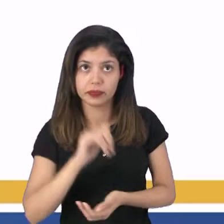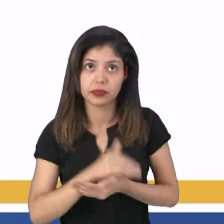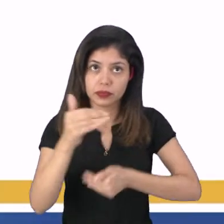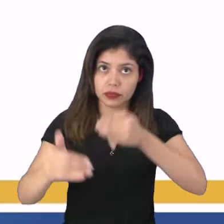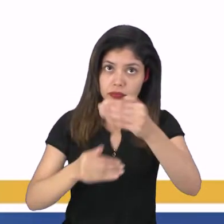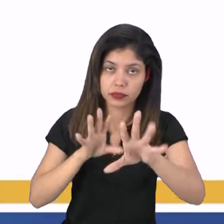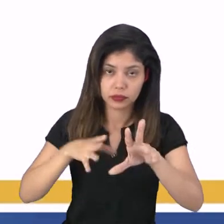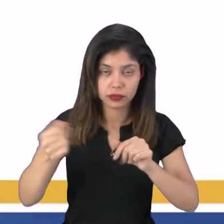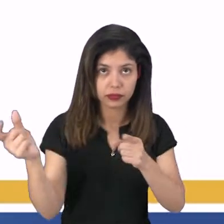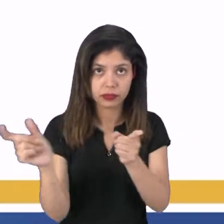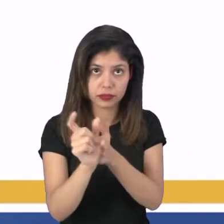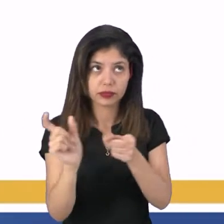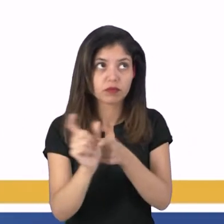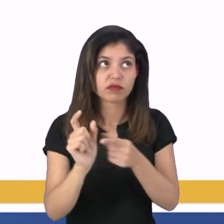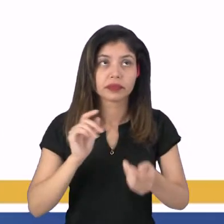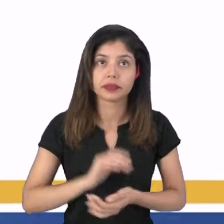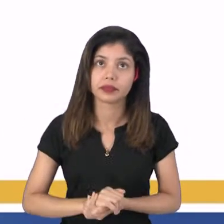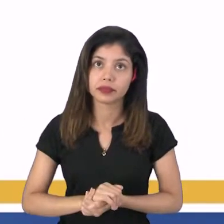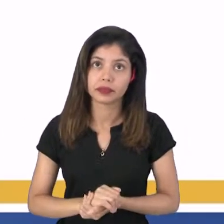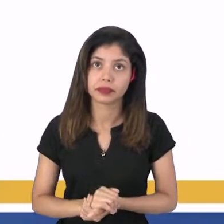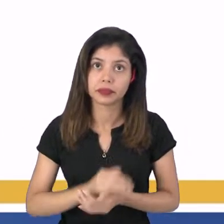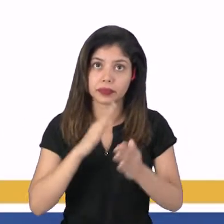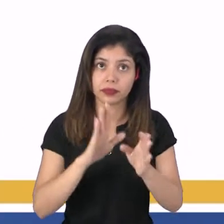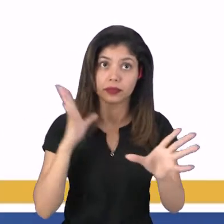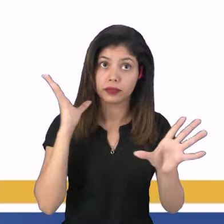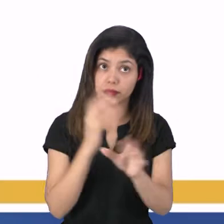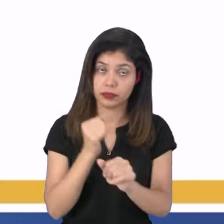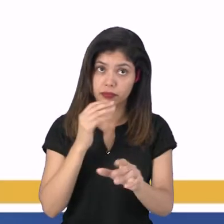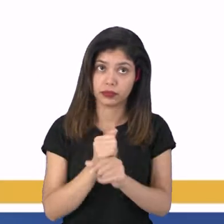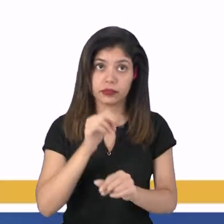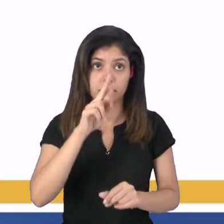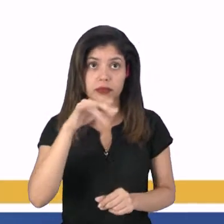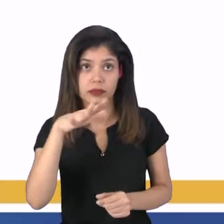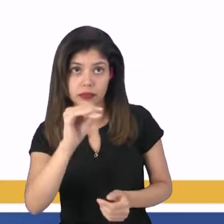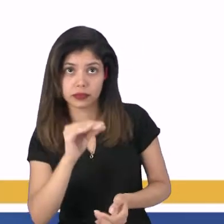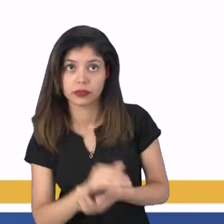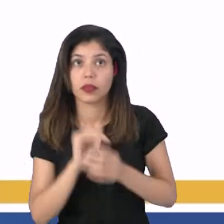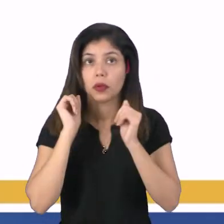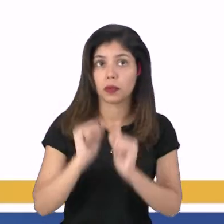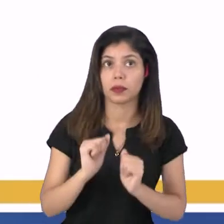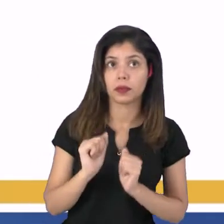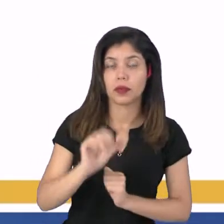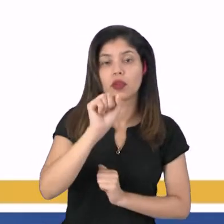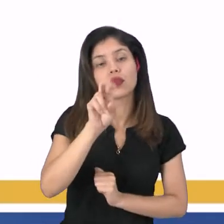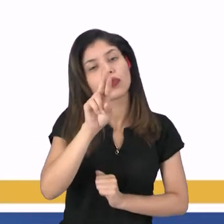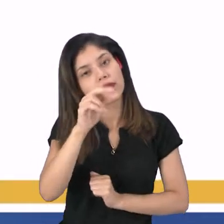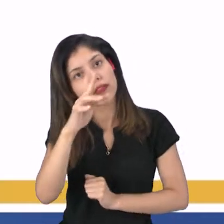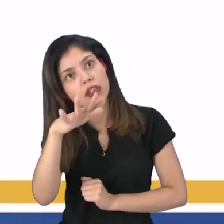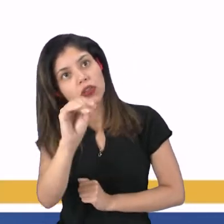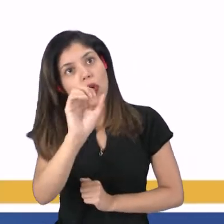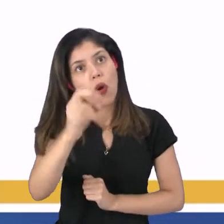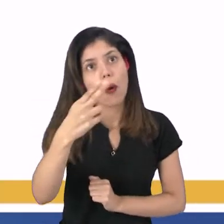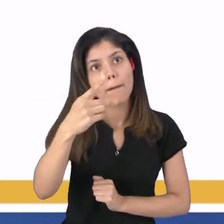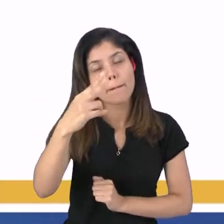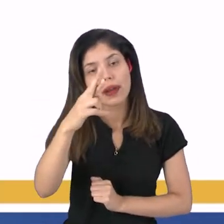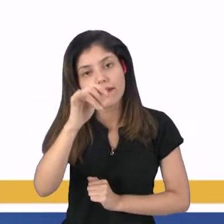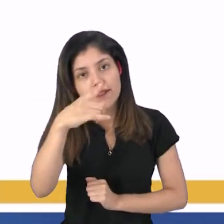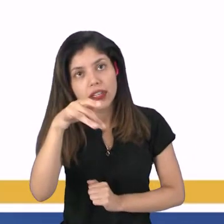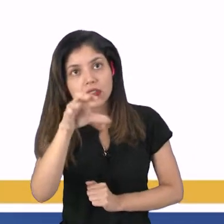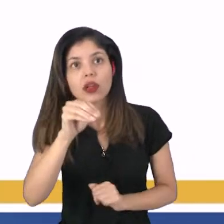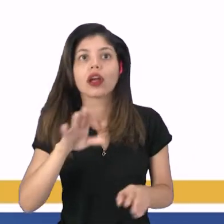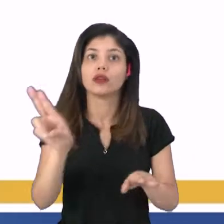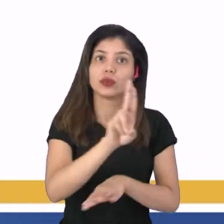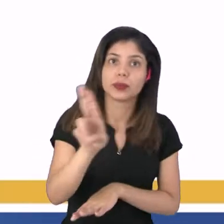O processo de formação de palavras, por meio do acréscimo de afixos, que podem ser sufixos ou prefixos,